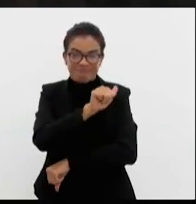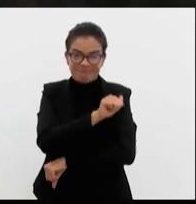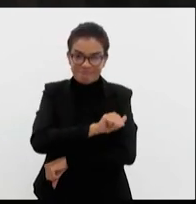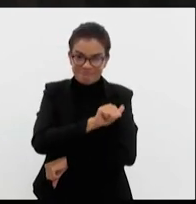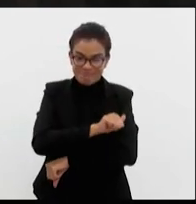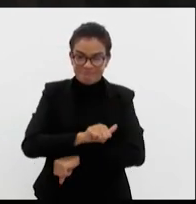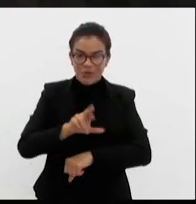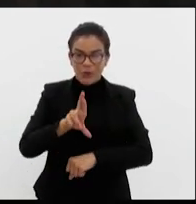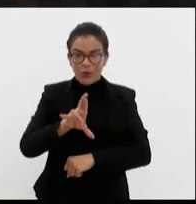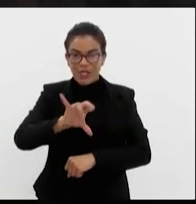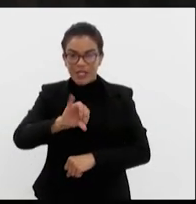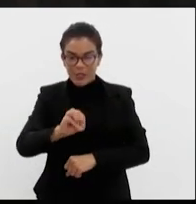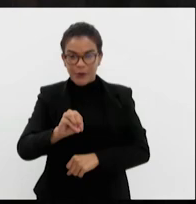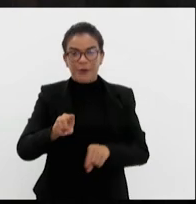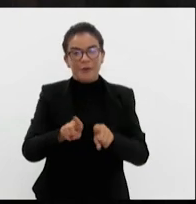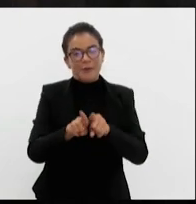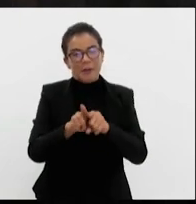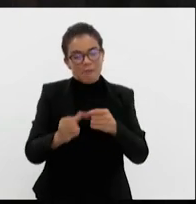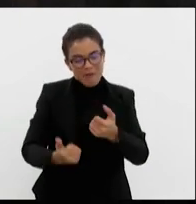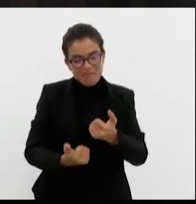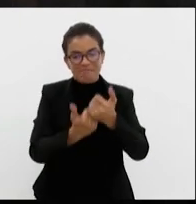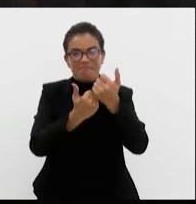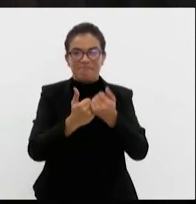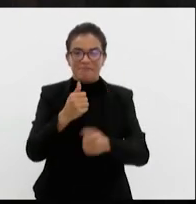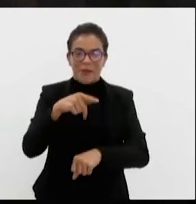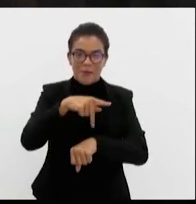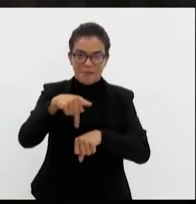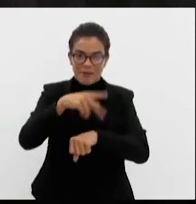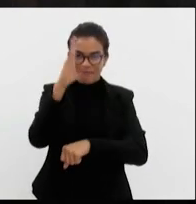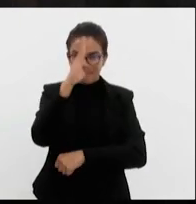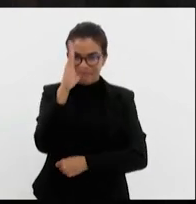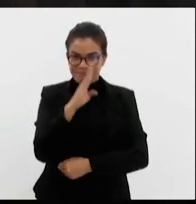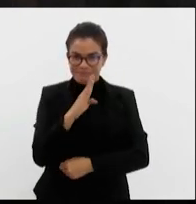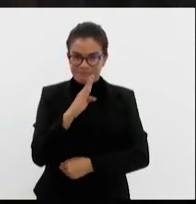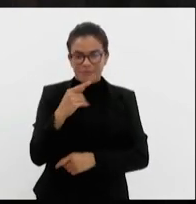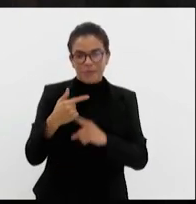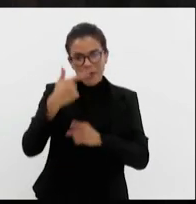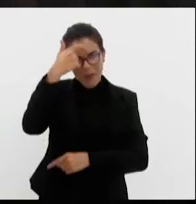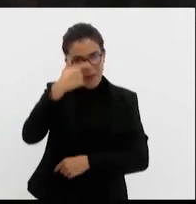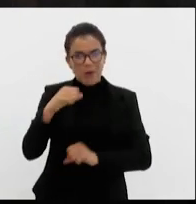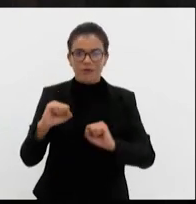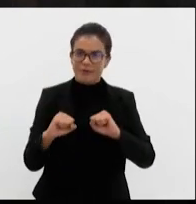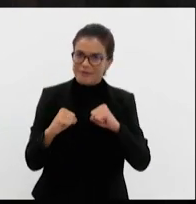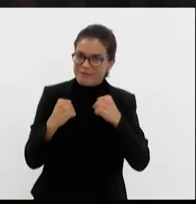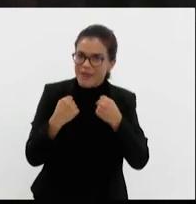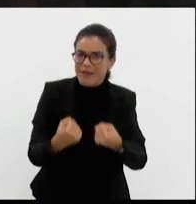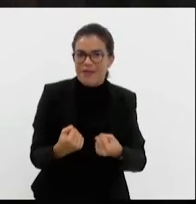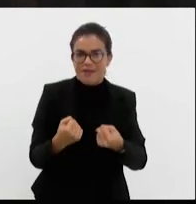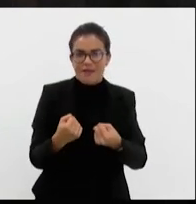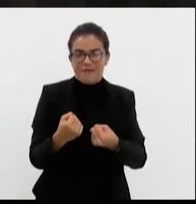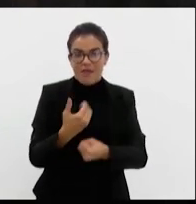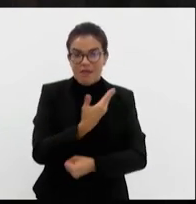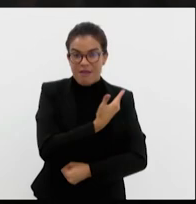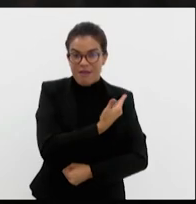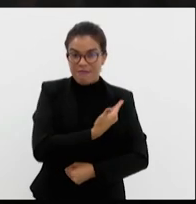e a favor do nosso país. Porque, quando eu defendo aqui a